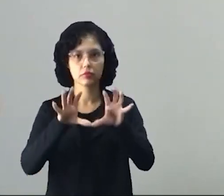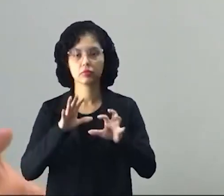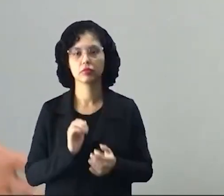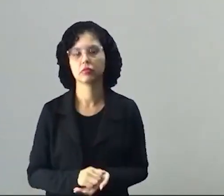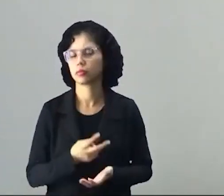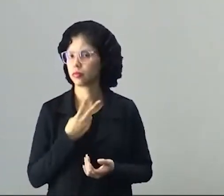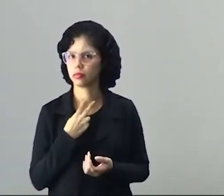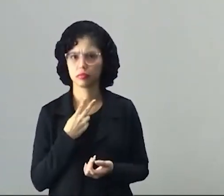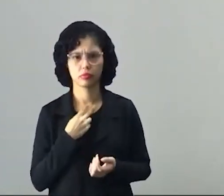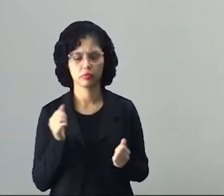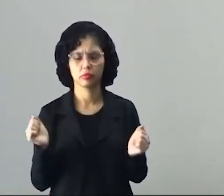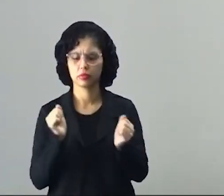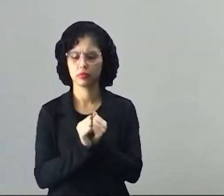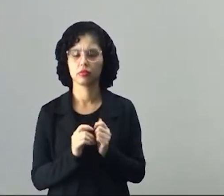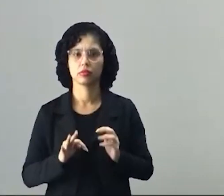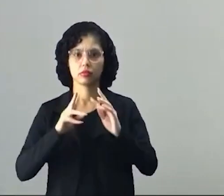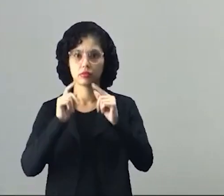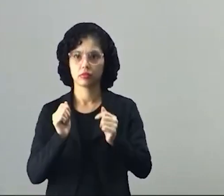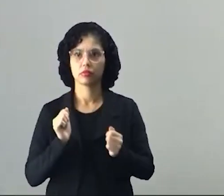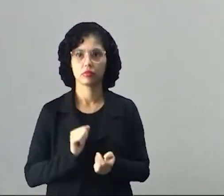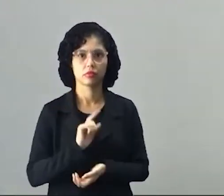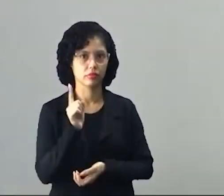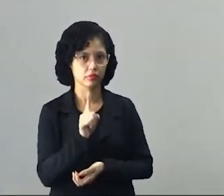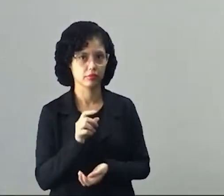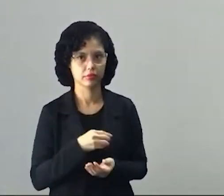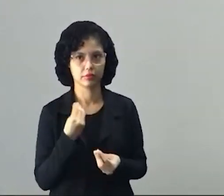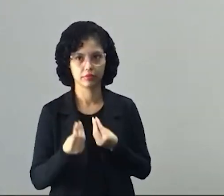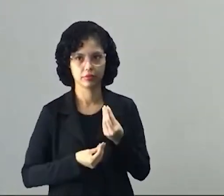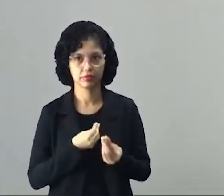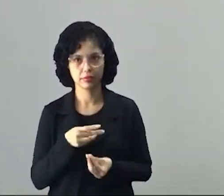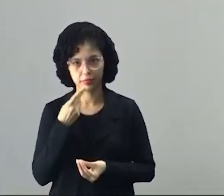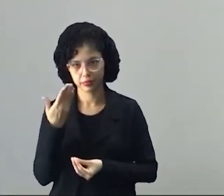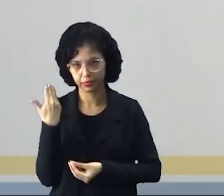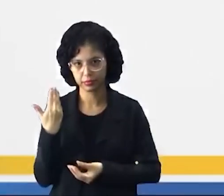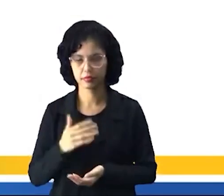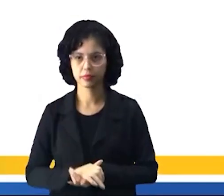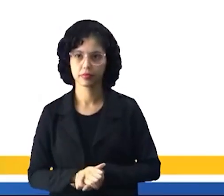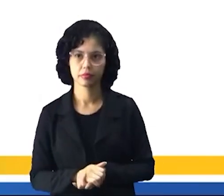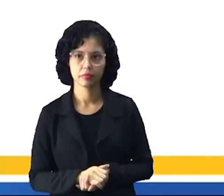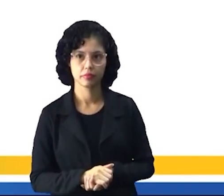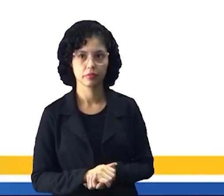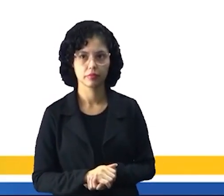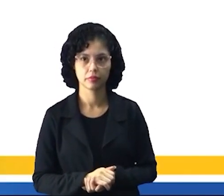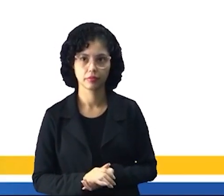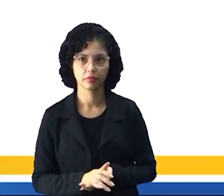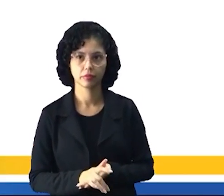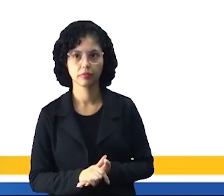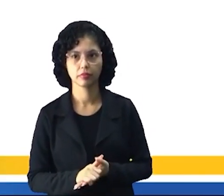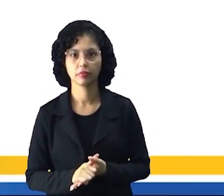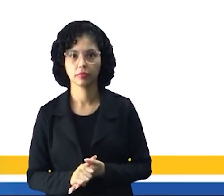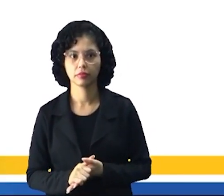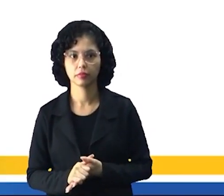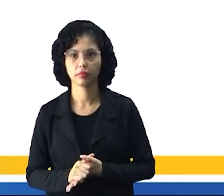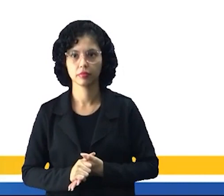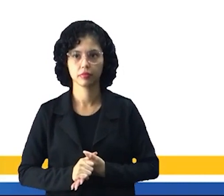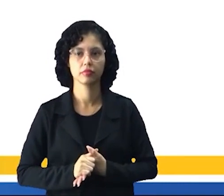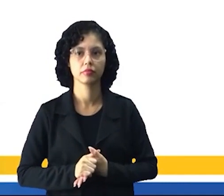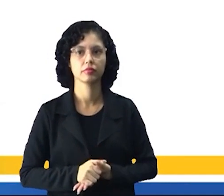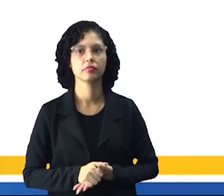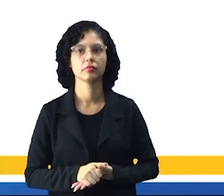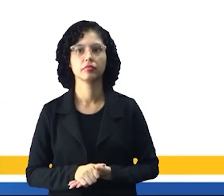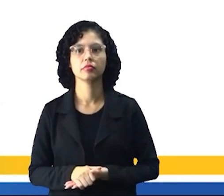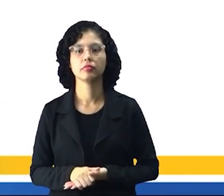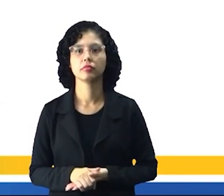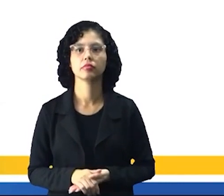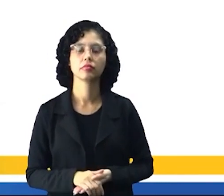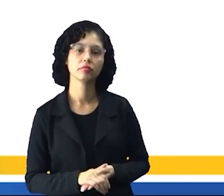tá? Você não pode juntar todo mundo num balaio só não, como diz os antigos, ok? Então, deixo mais uma vez o slide. Na aula de evolução a gente vai